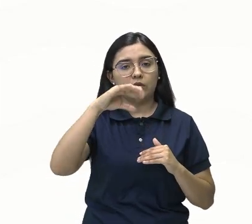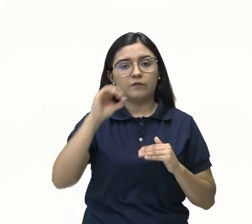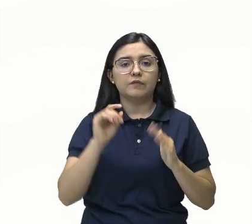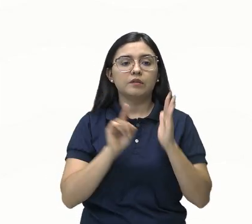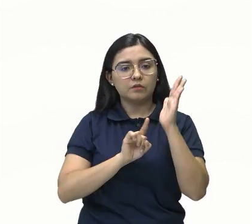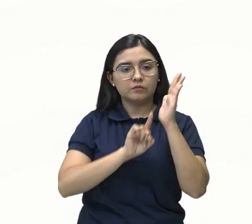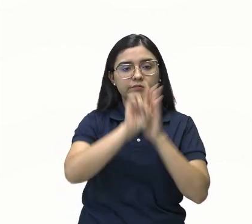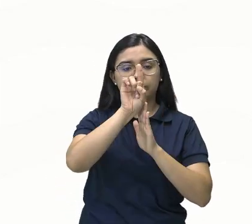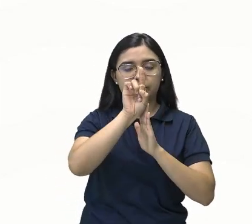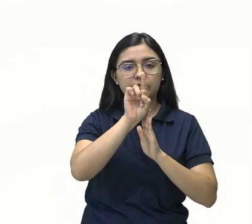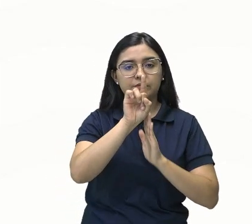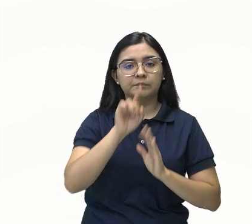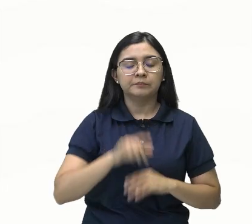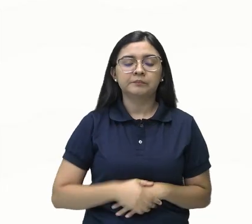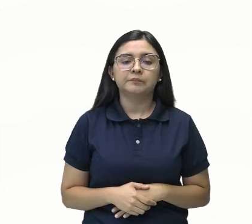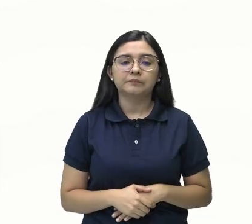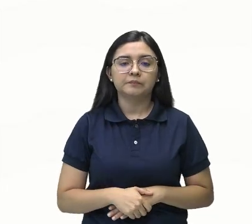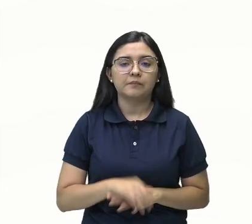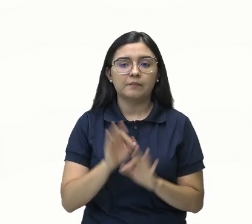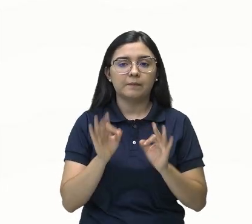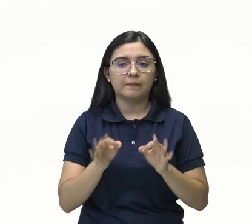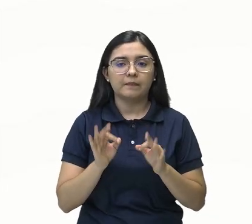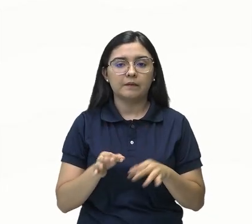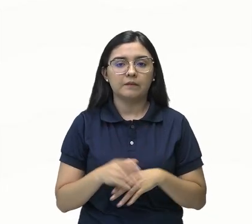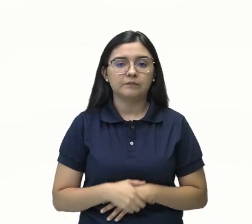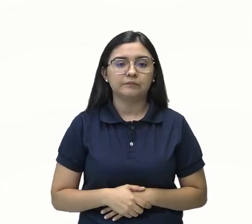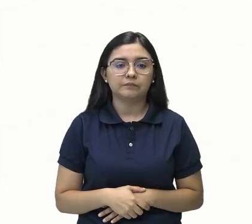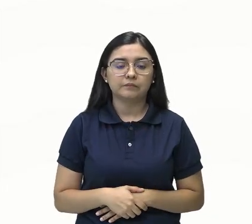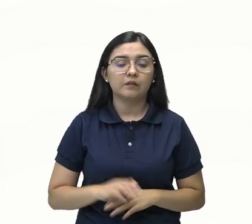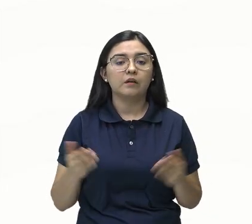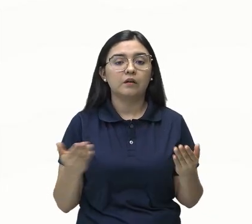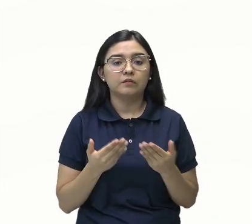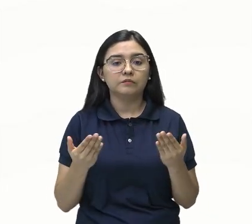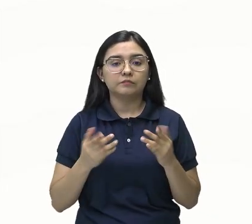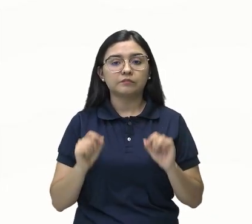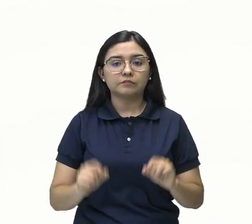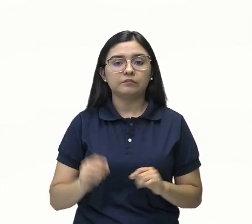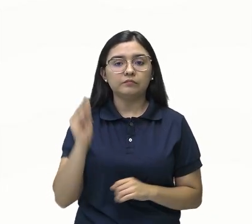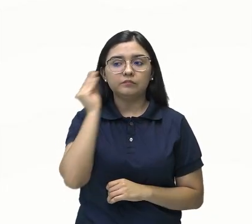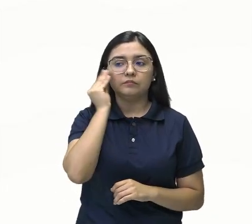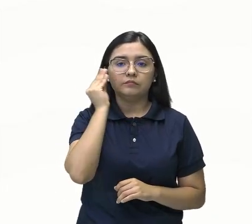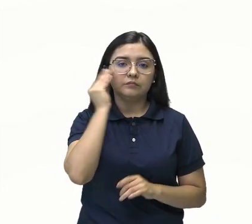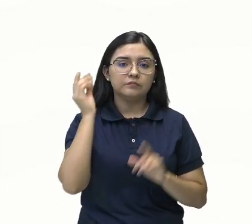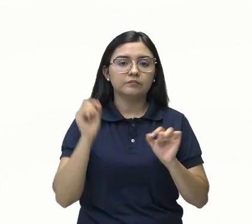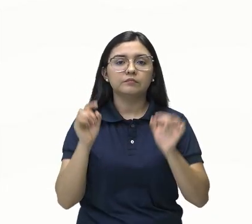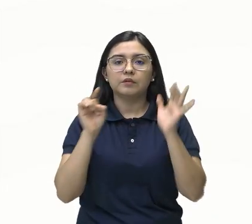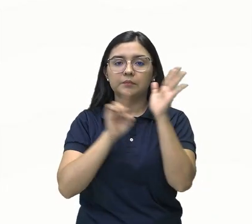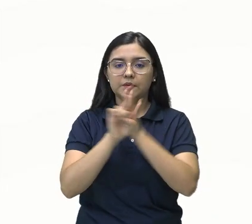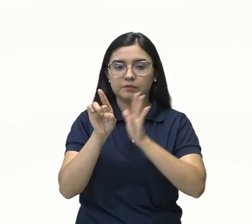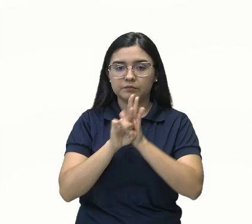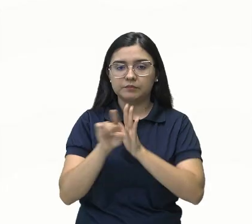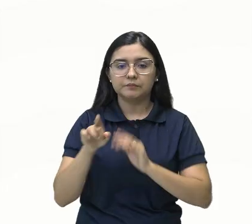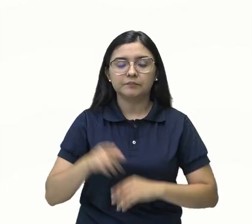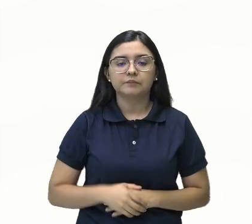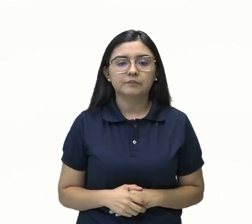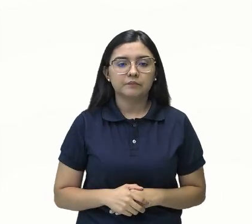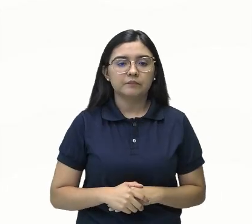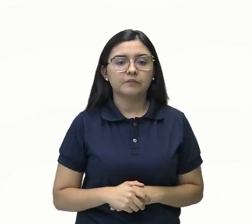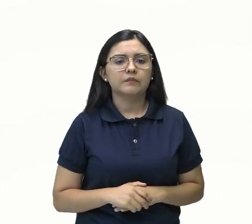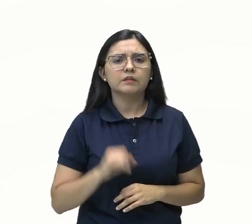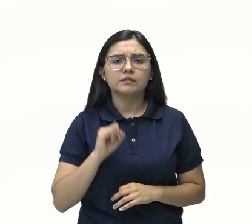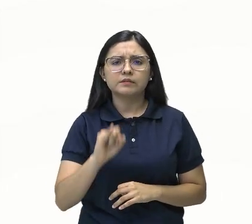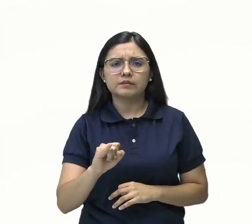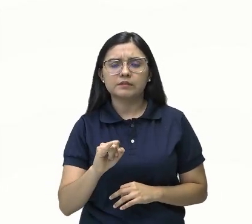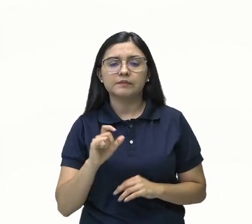90 é maior, correto? Agora, vamos fazer ali uma pequena perguntinha. Se eu